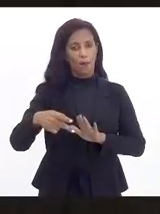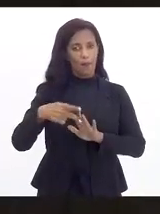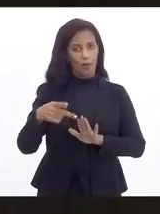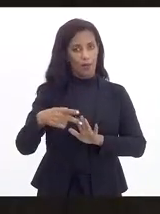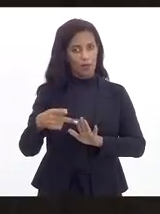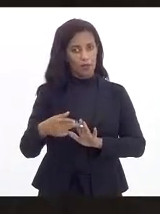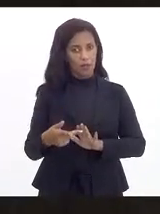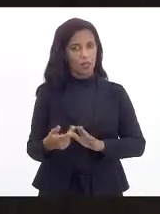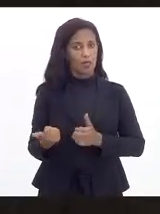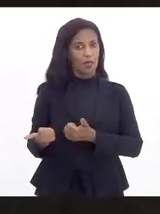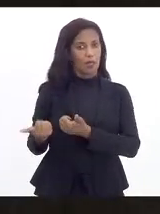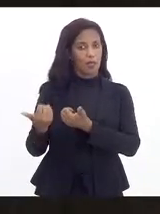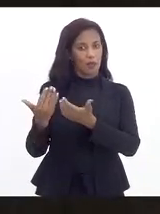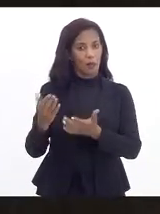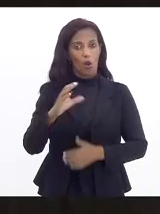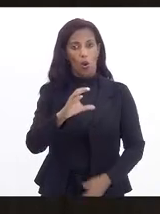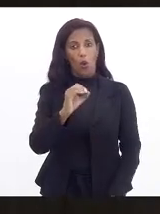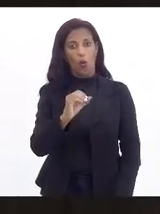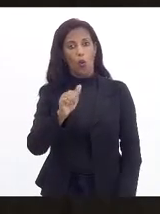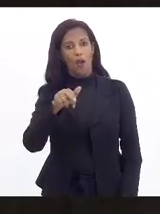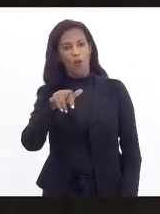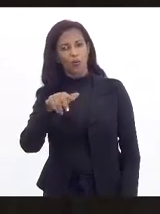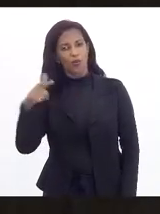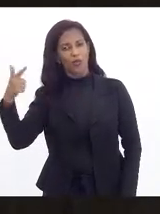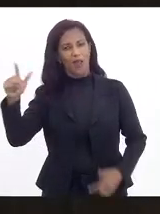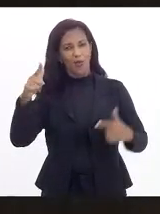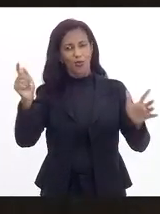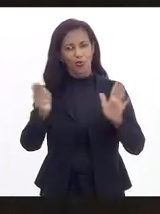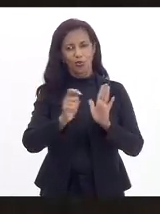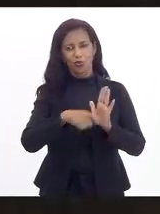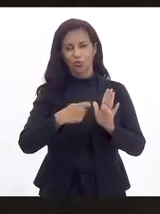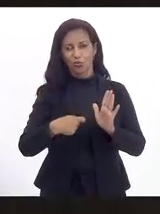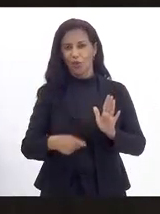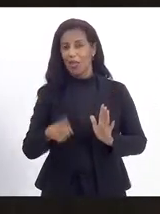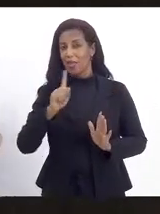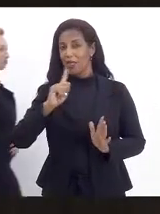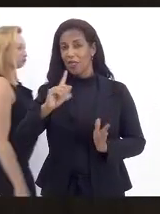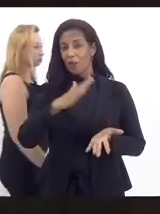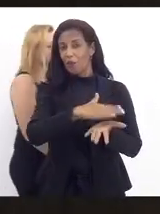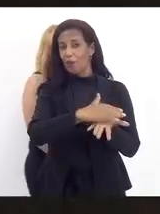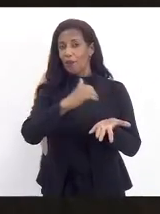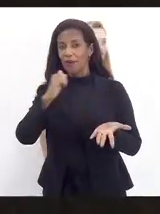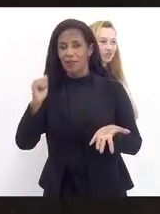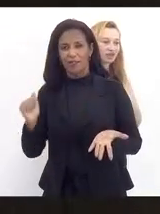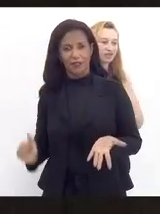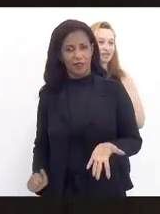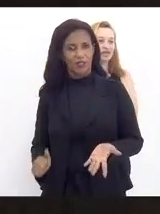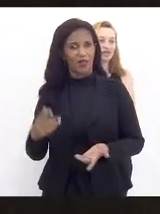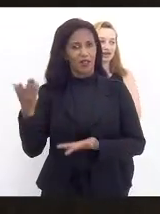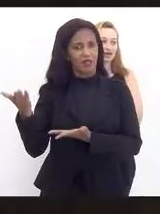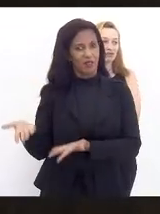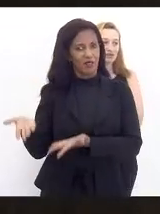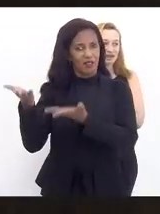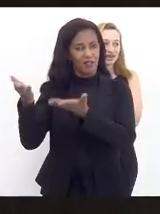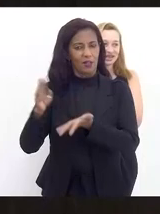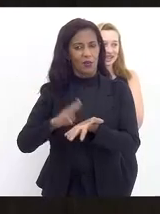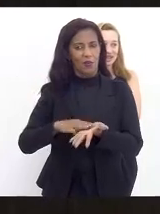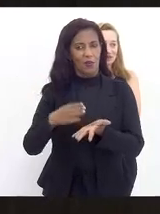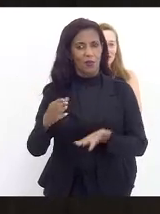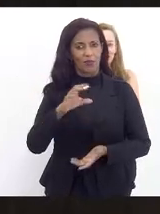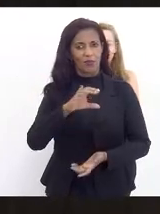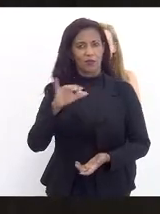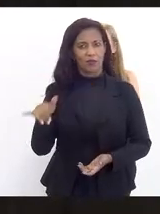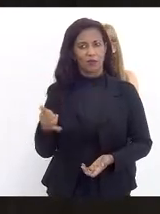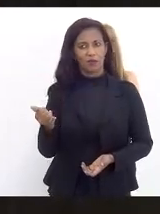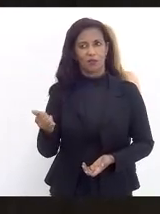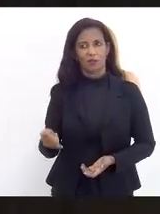era para dar coautoria aos demais e não para retirar a prerrogativa dele como membro da CCJ